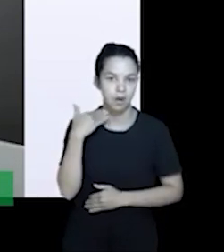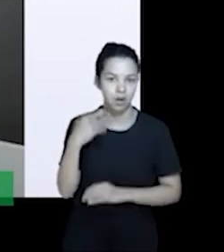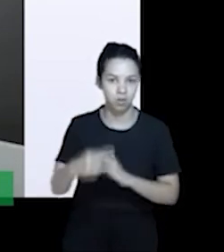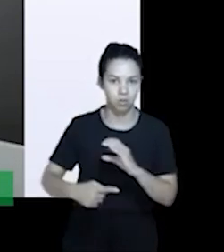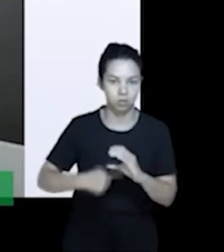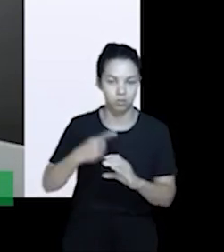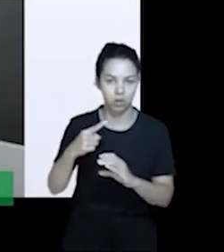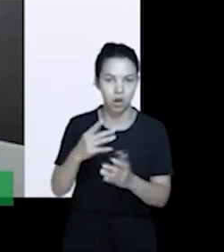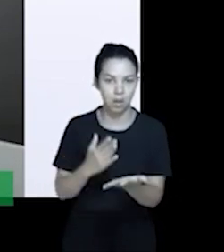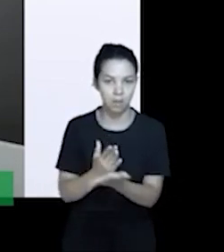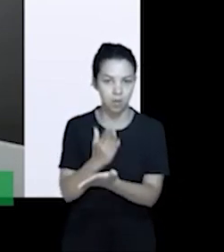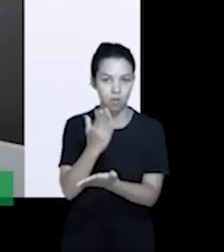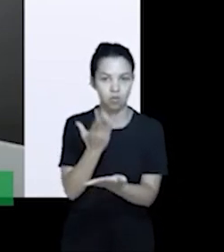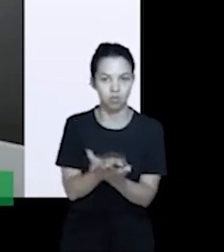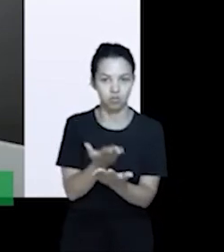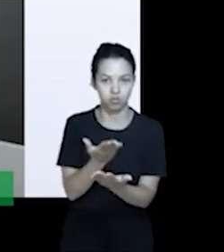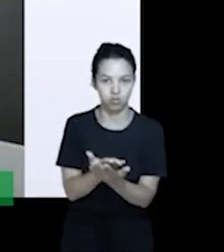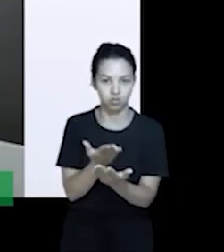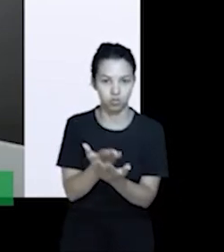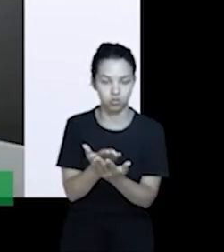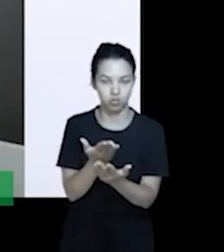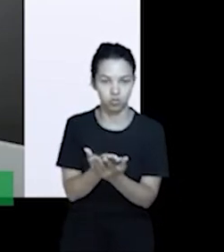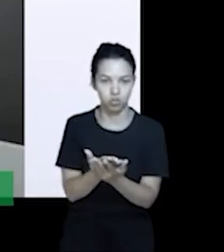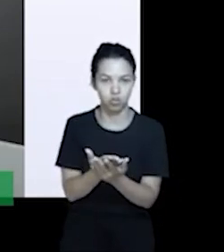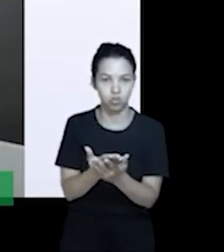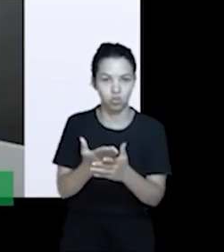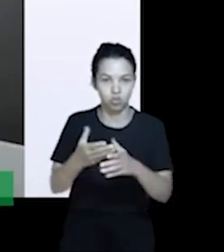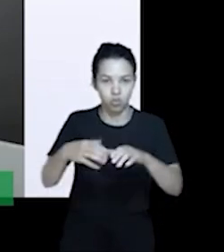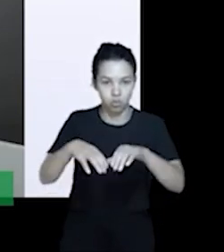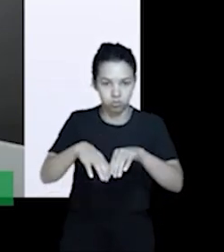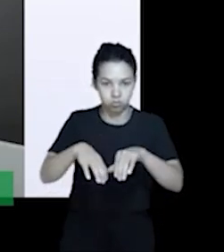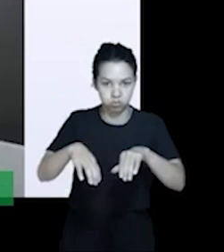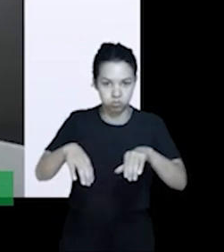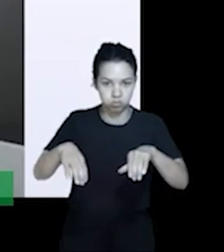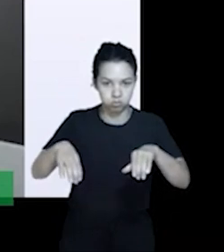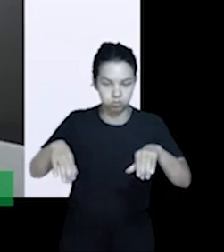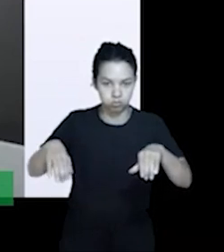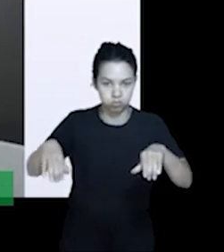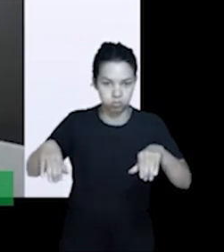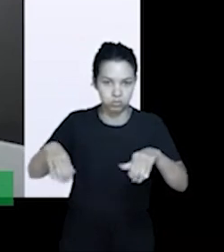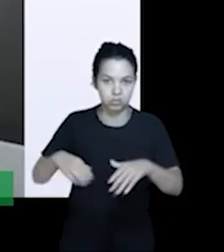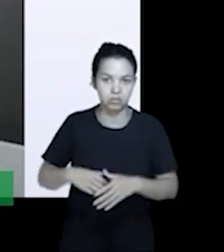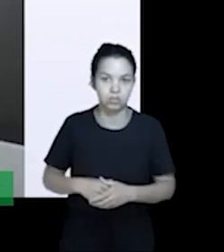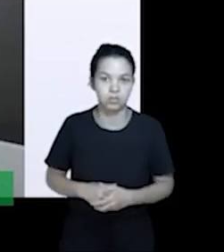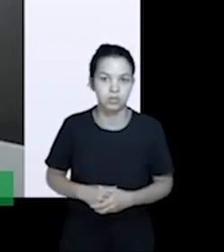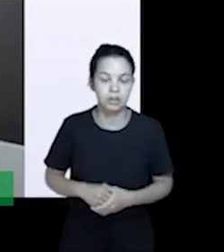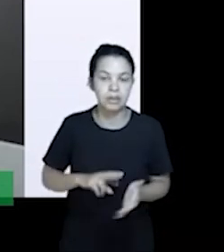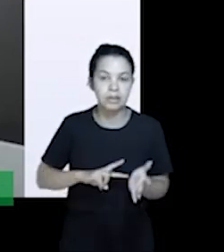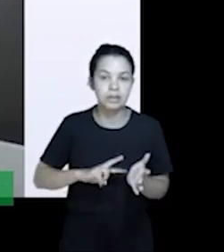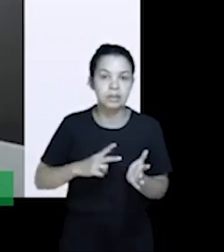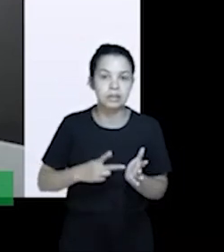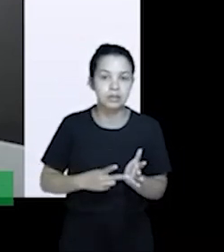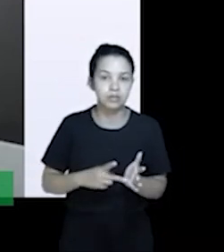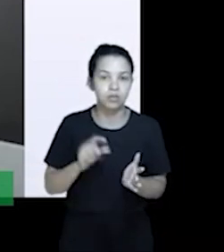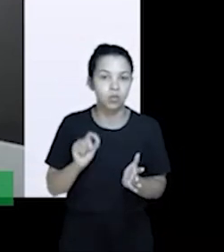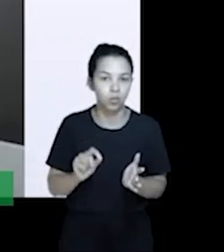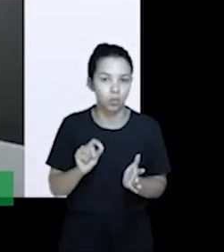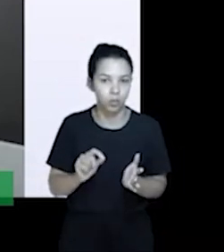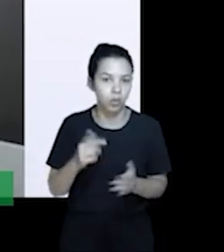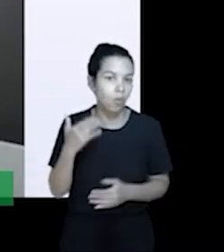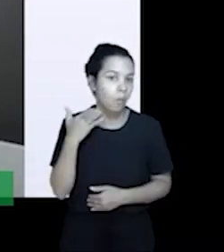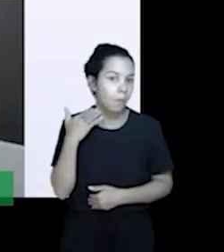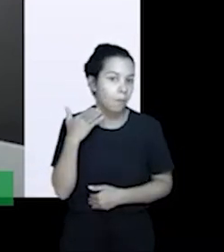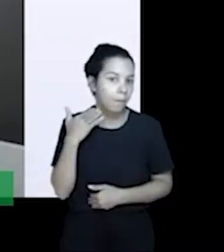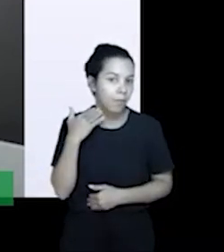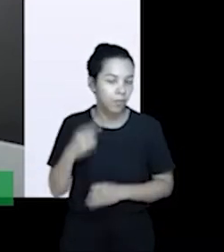do túnel Silva Aquático entre Itajaí Navegantes o que que isso significa significa que o Banco Mundial que é o